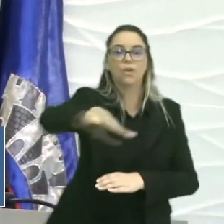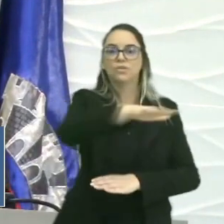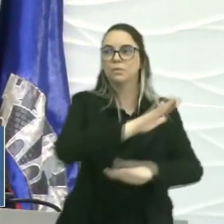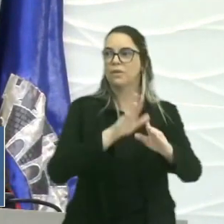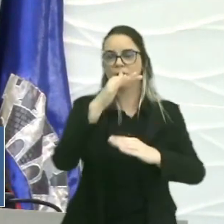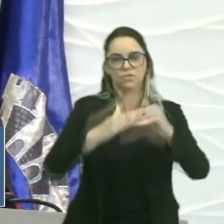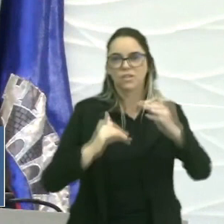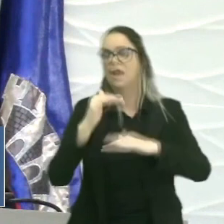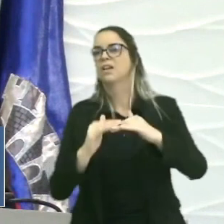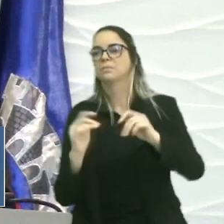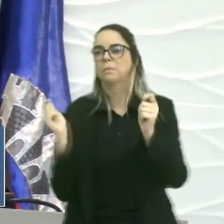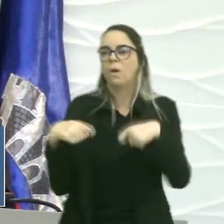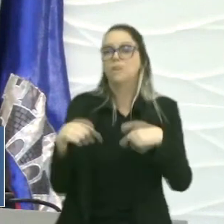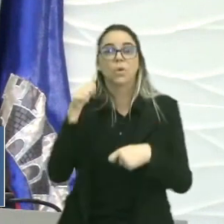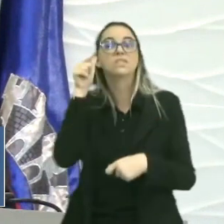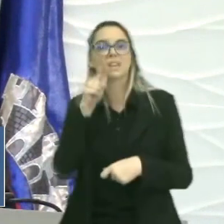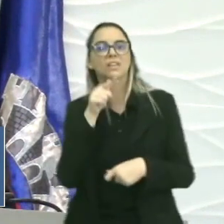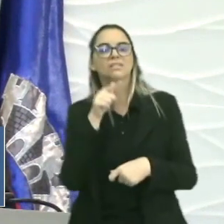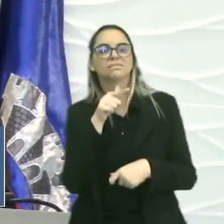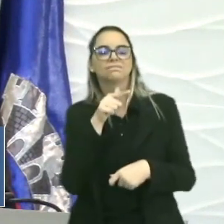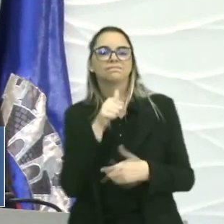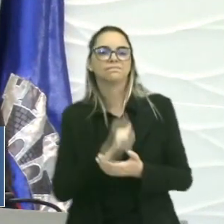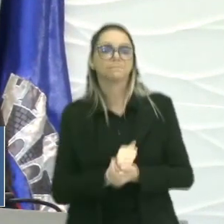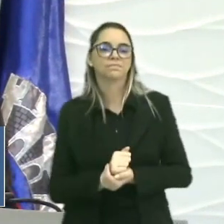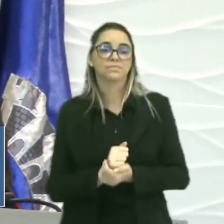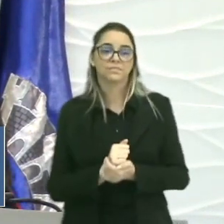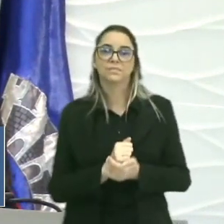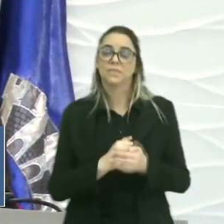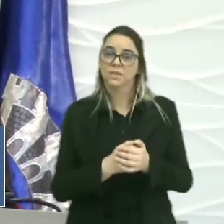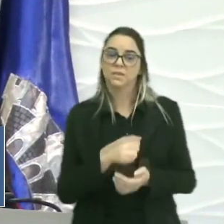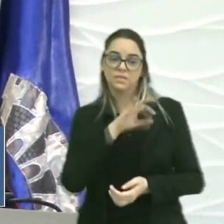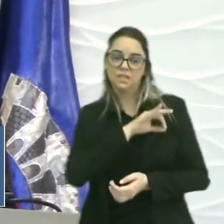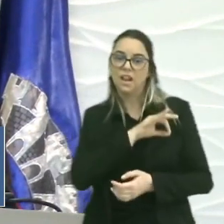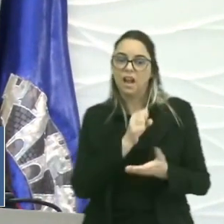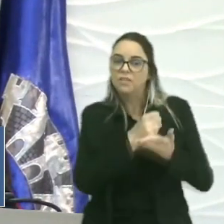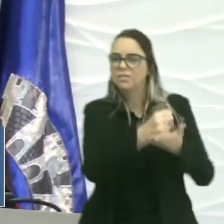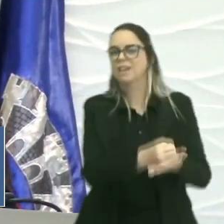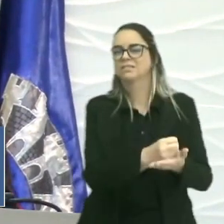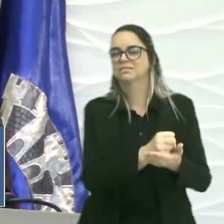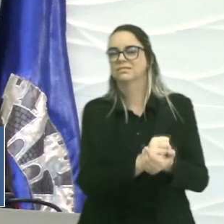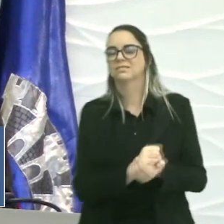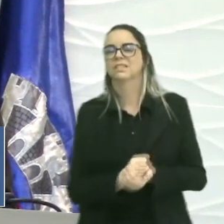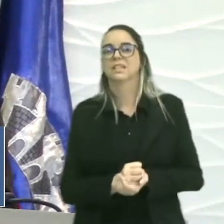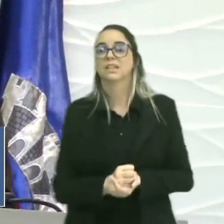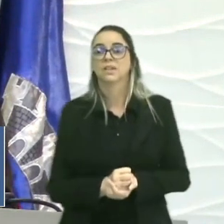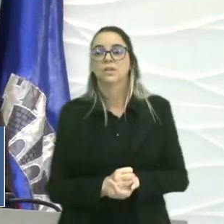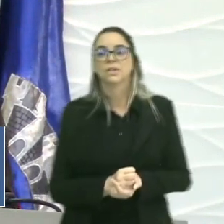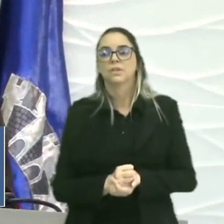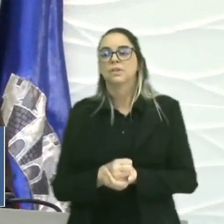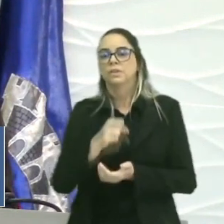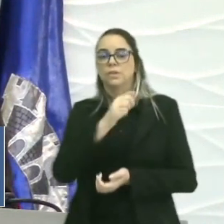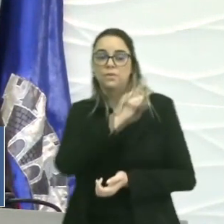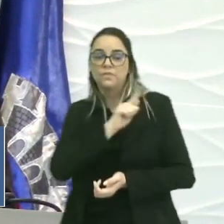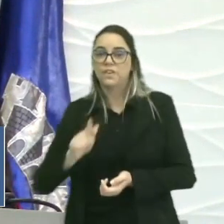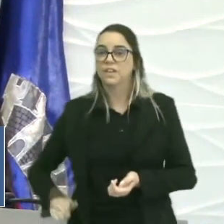seus recursos chegados até eles. Então, acredito que essa ação do governo federal vem em boa hora, vem